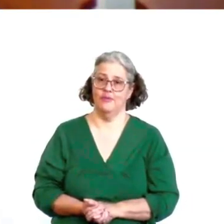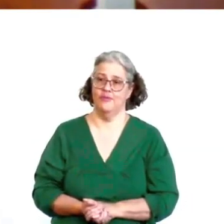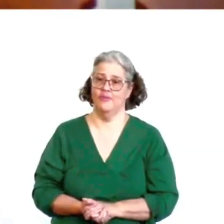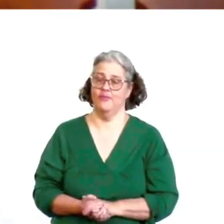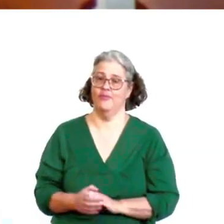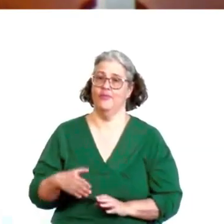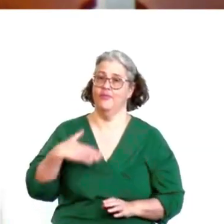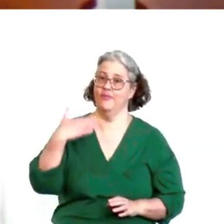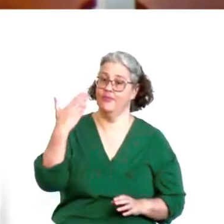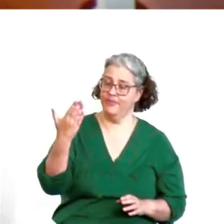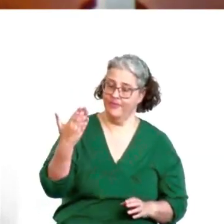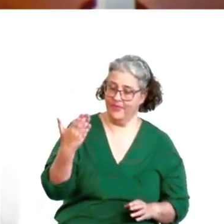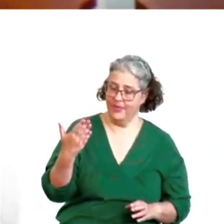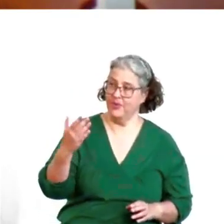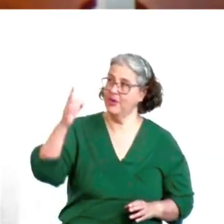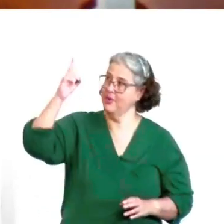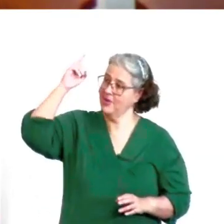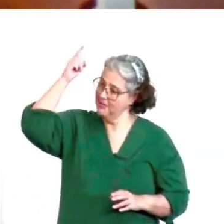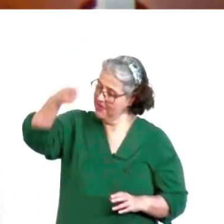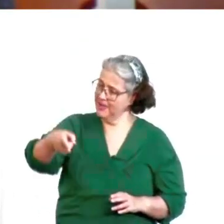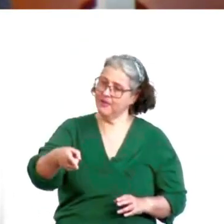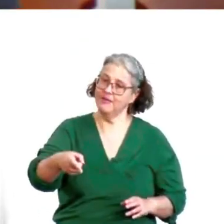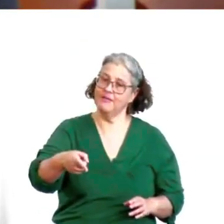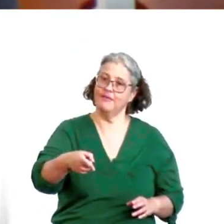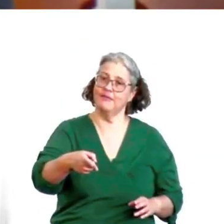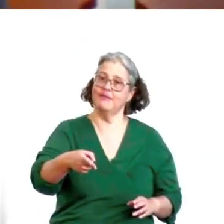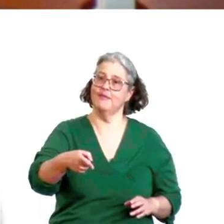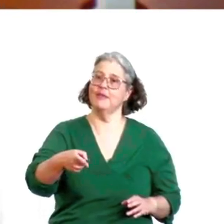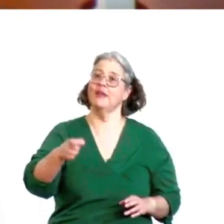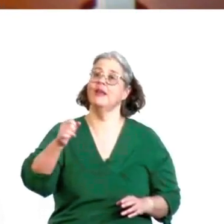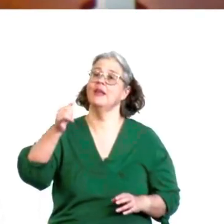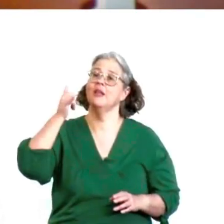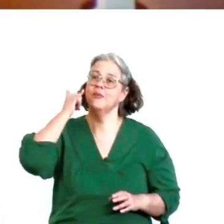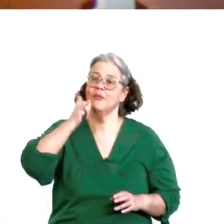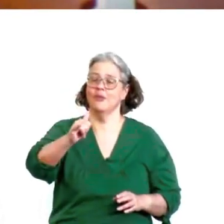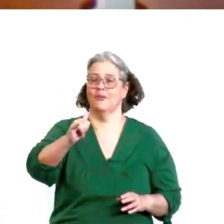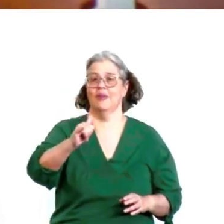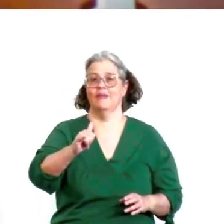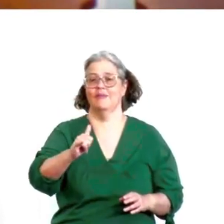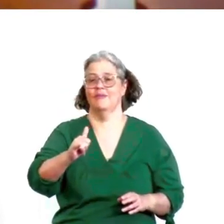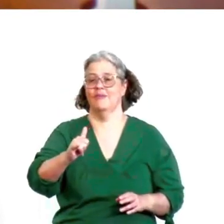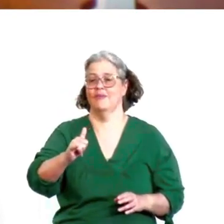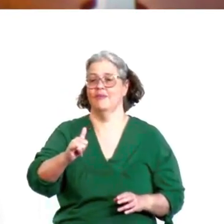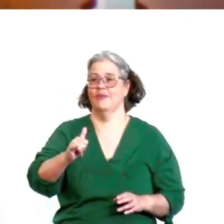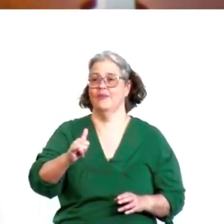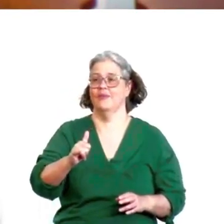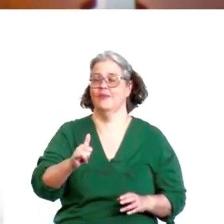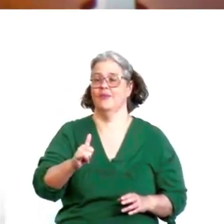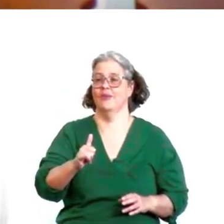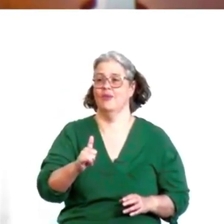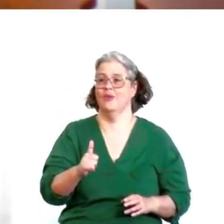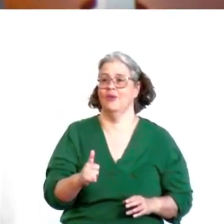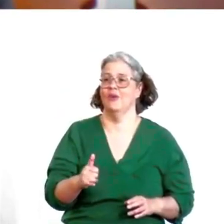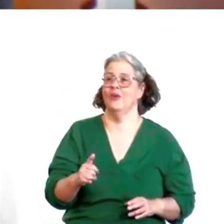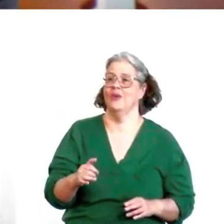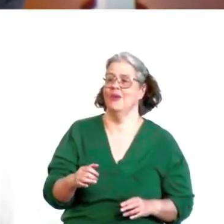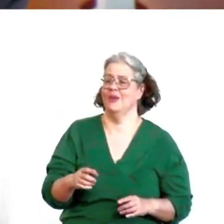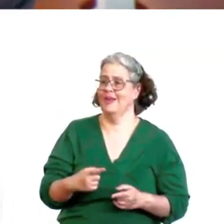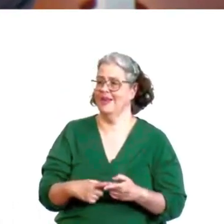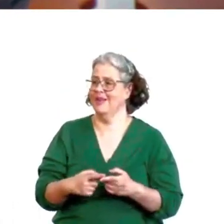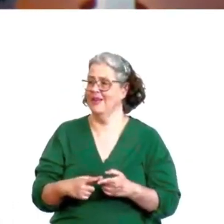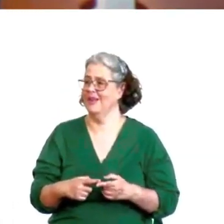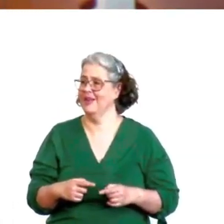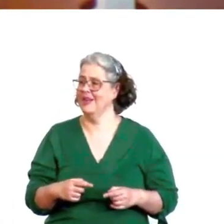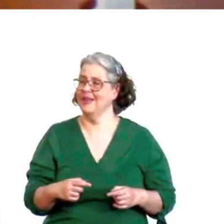enquanto ele manda ele ir. E o que ele promete? O texto traz para nós. Deus encoraja Abrão fazendo aqui